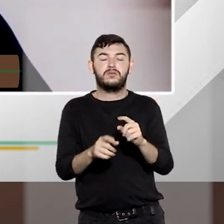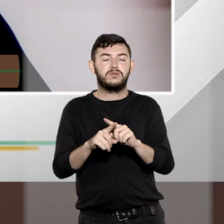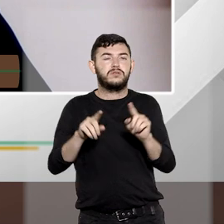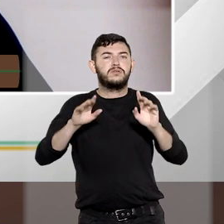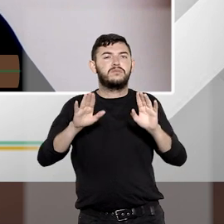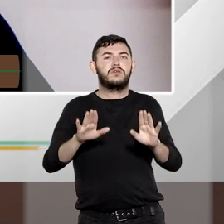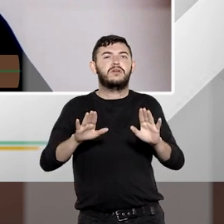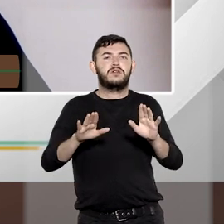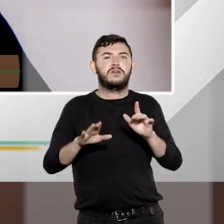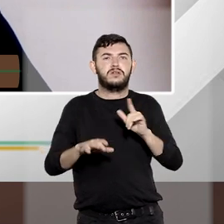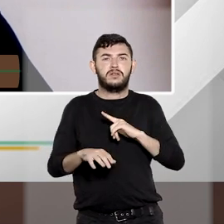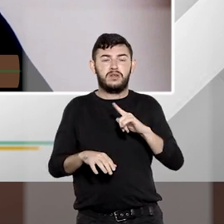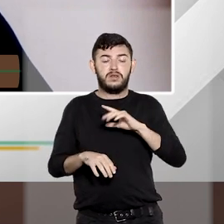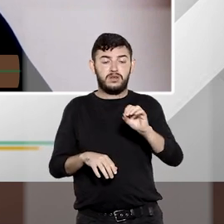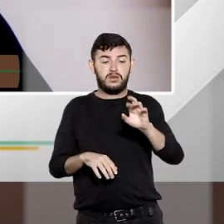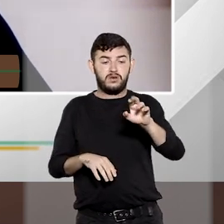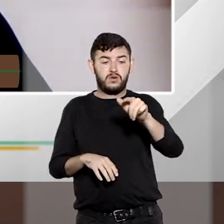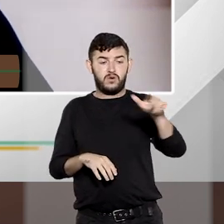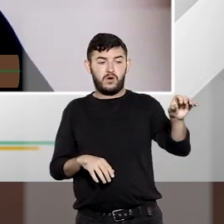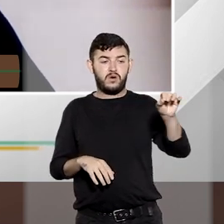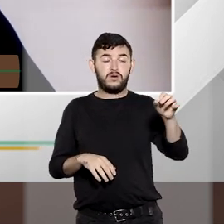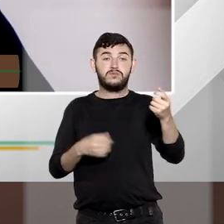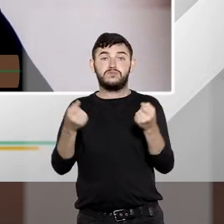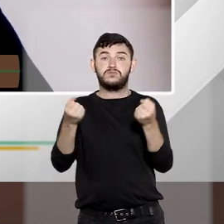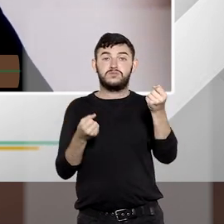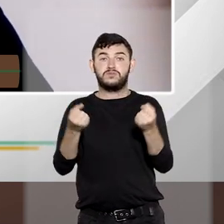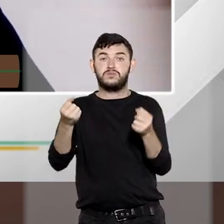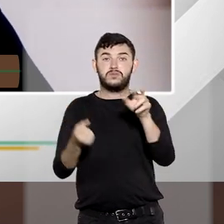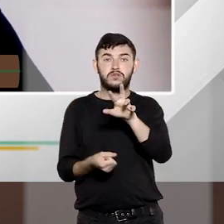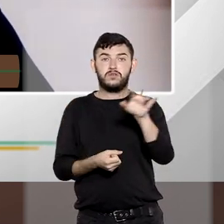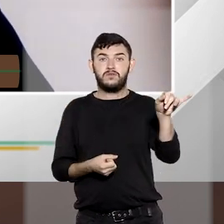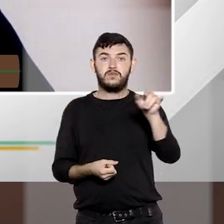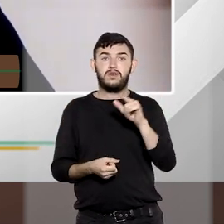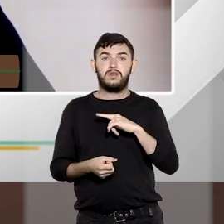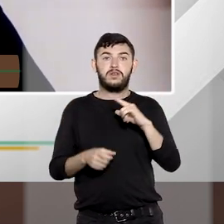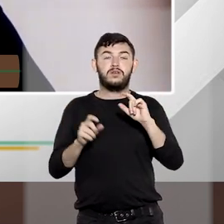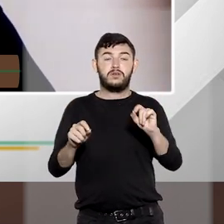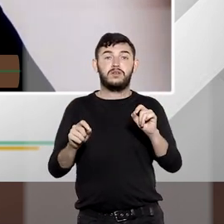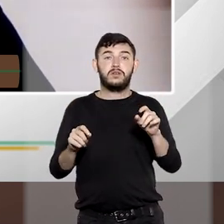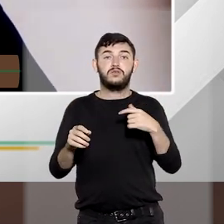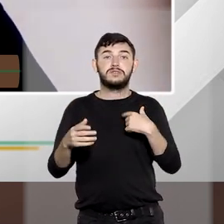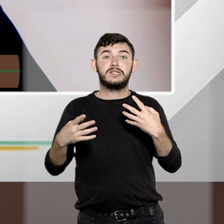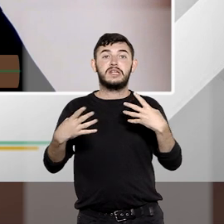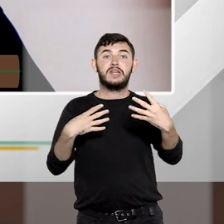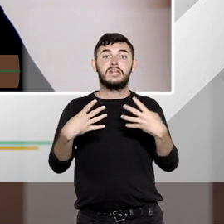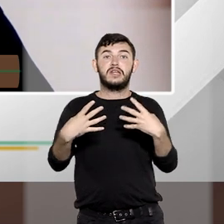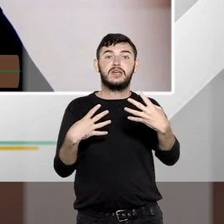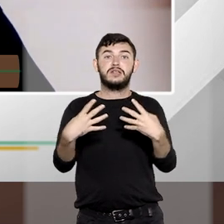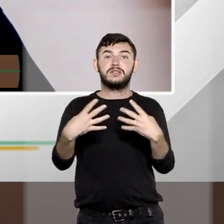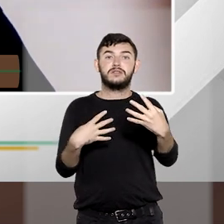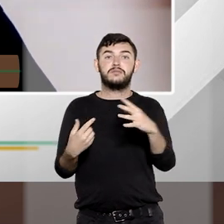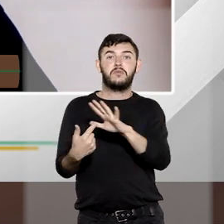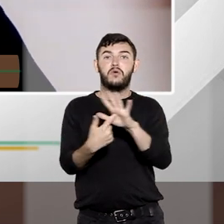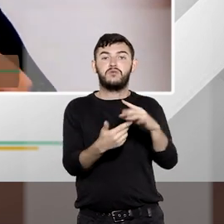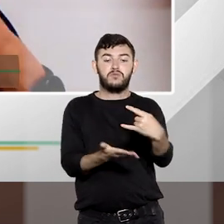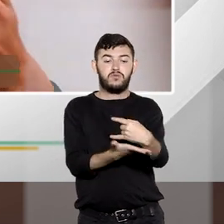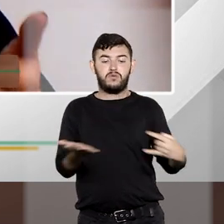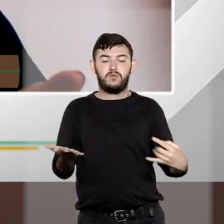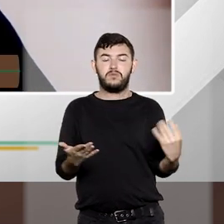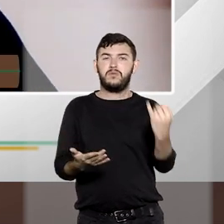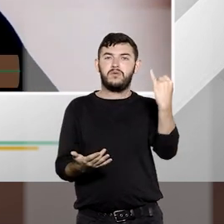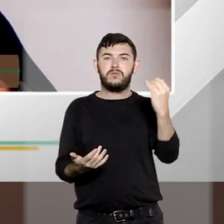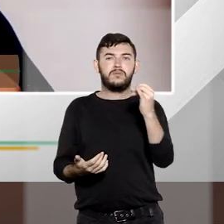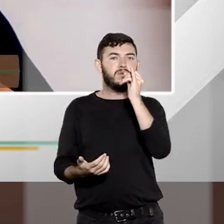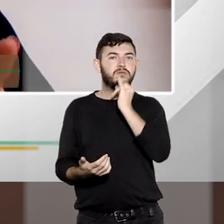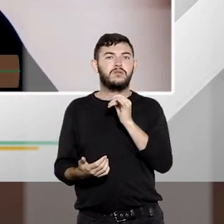tem que. Existem os órgãos de trânsito que vão trazer, os DETRANs, que trazem ali quais são os documentos necessários, como o